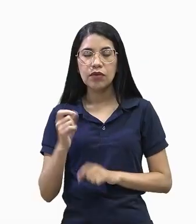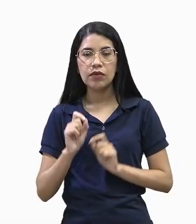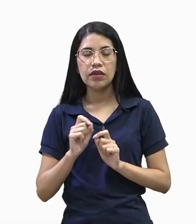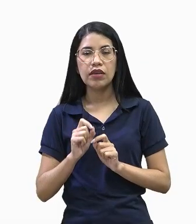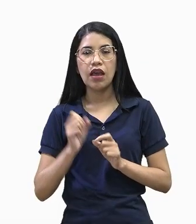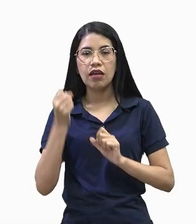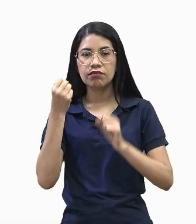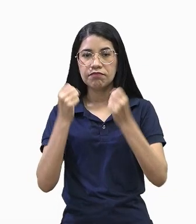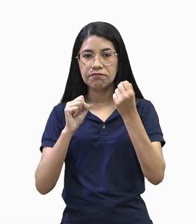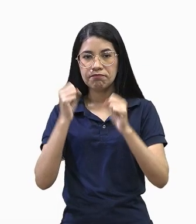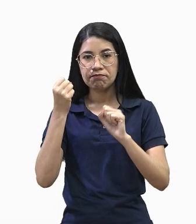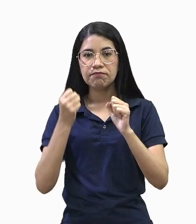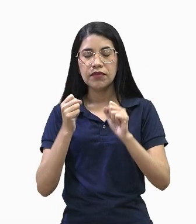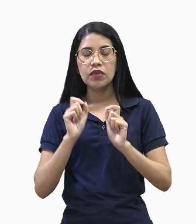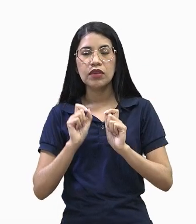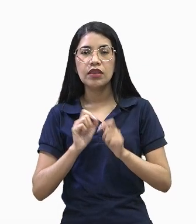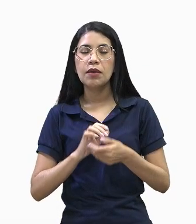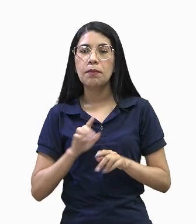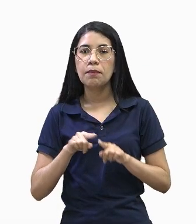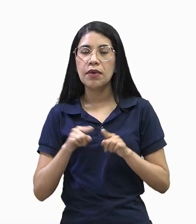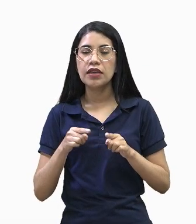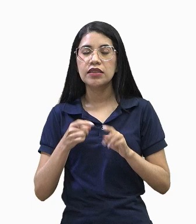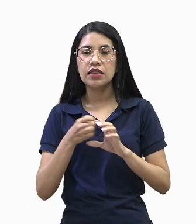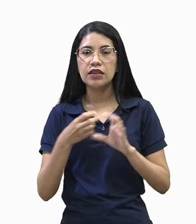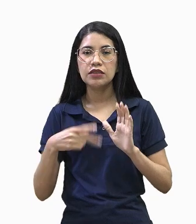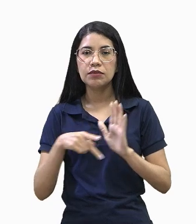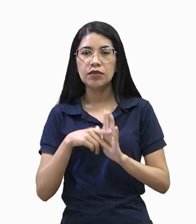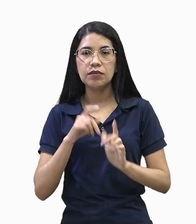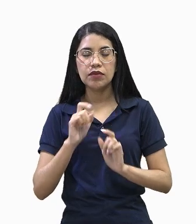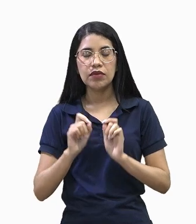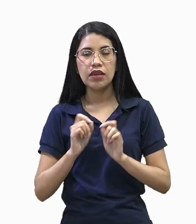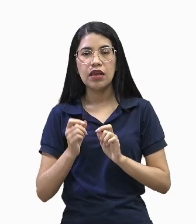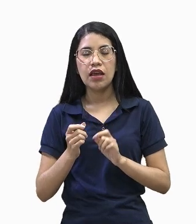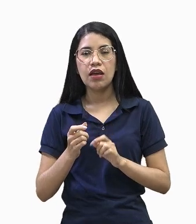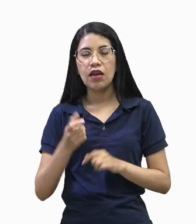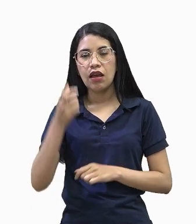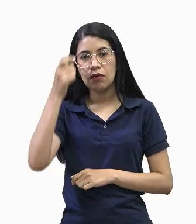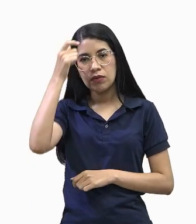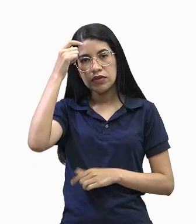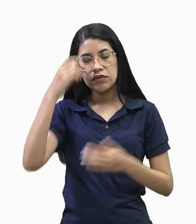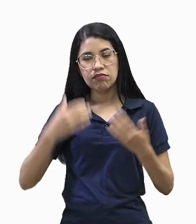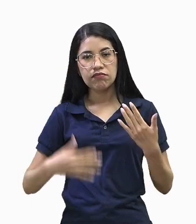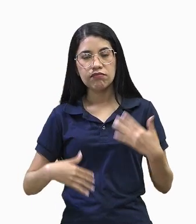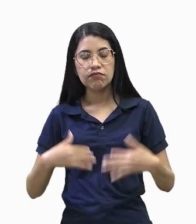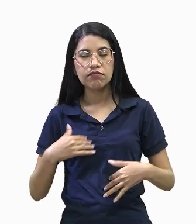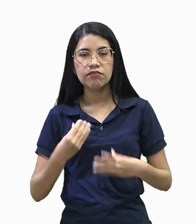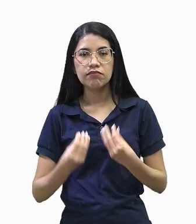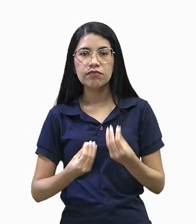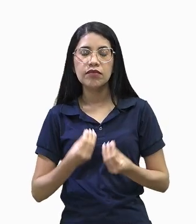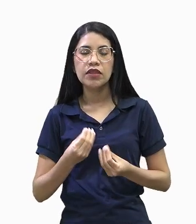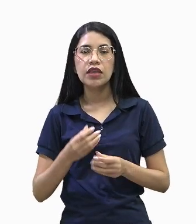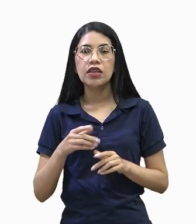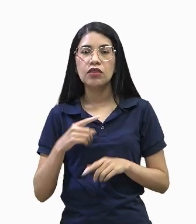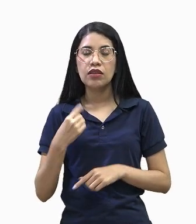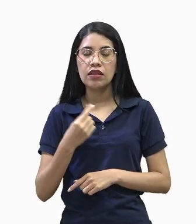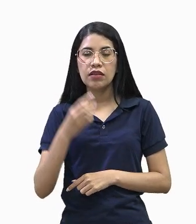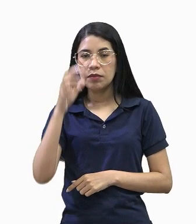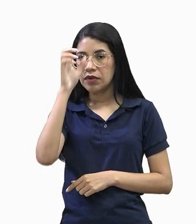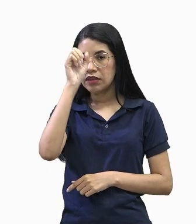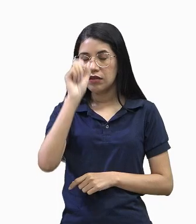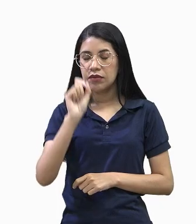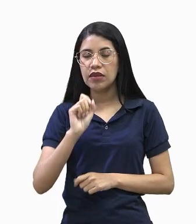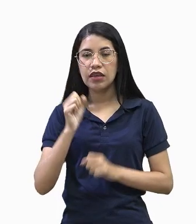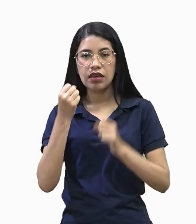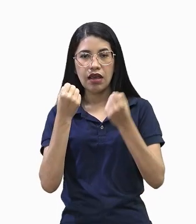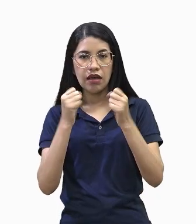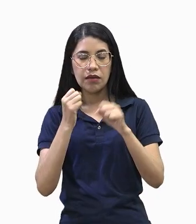ginástica. Mas nós vimos o aspecto da ginástica como a conscientização corporal. Nós aprendemos que a ginástica de